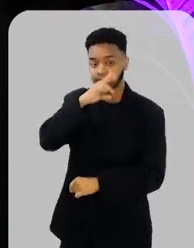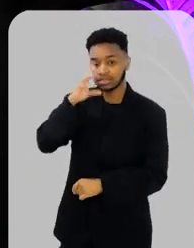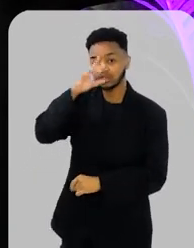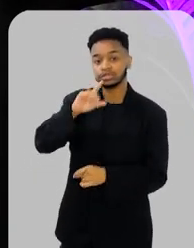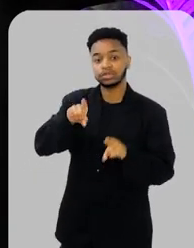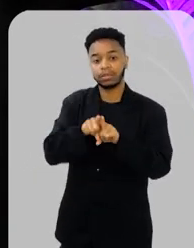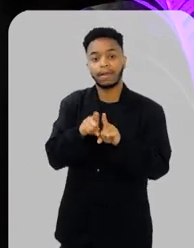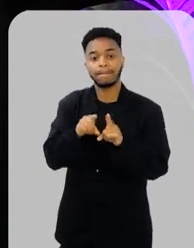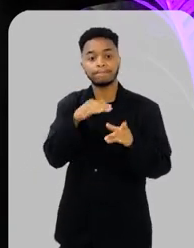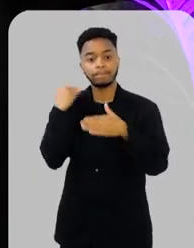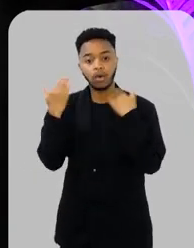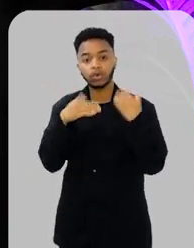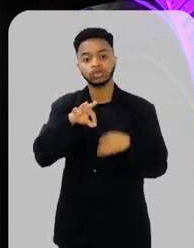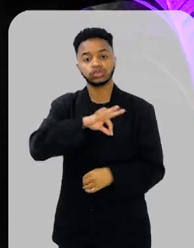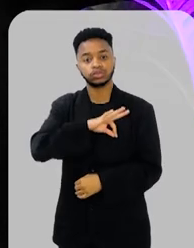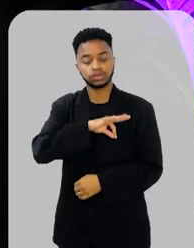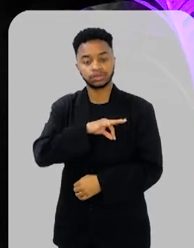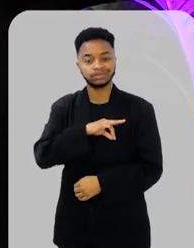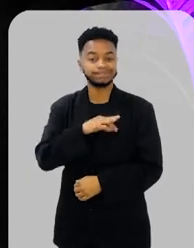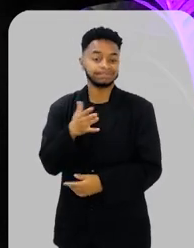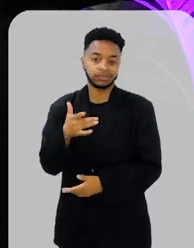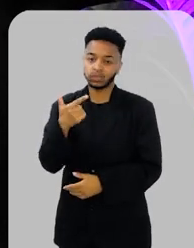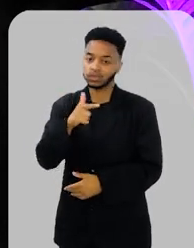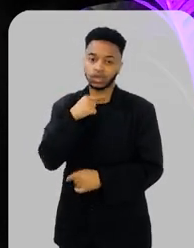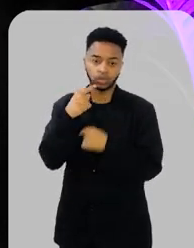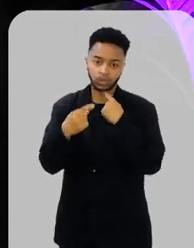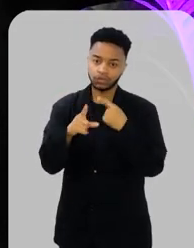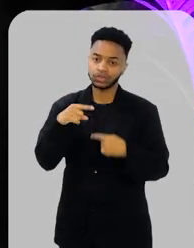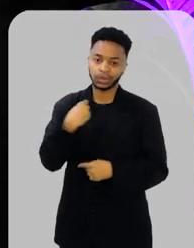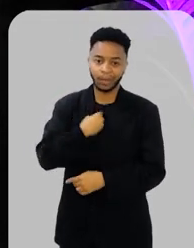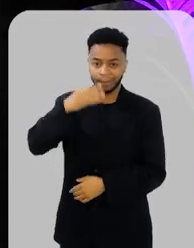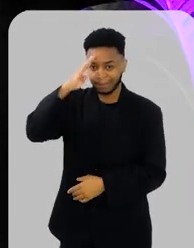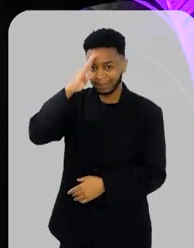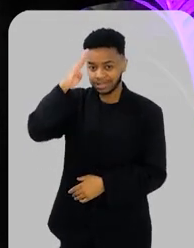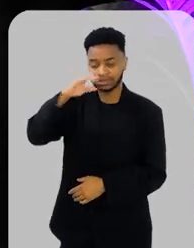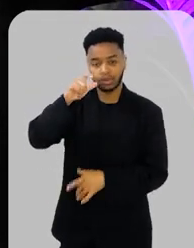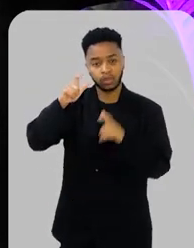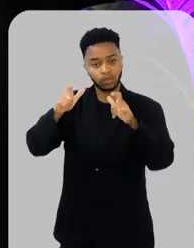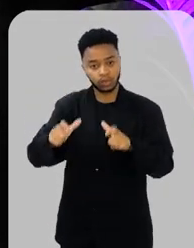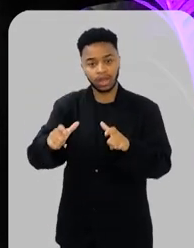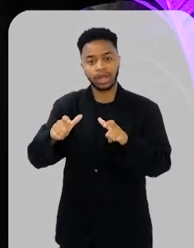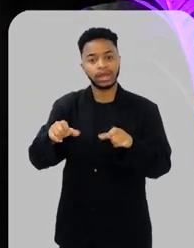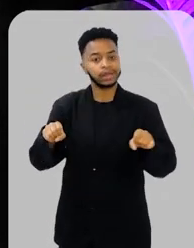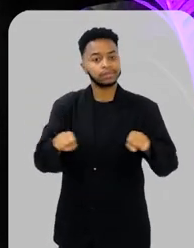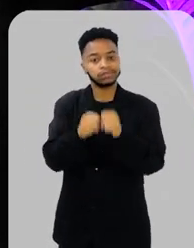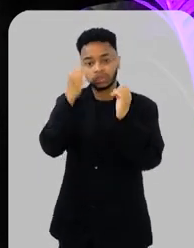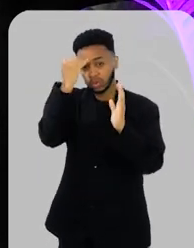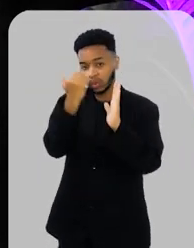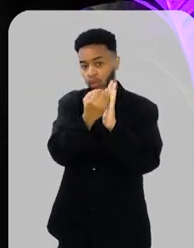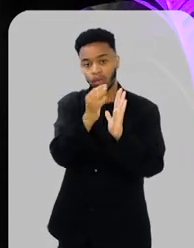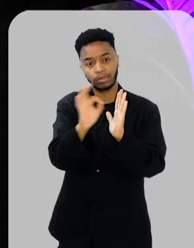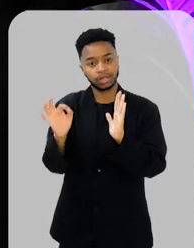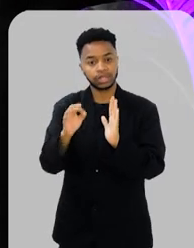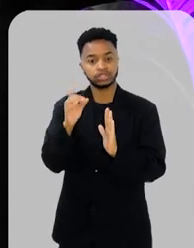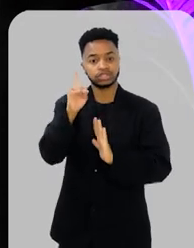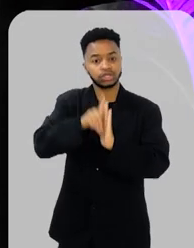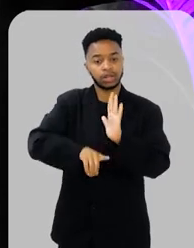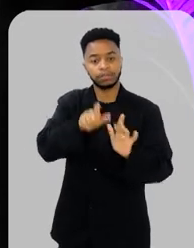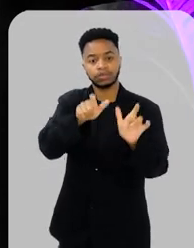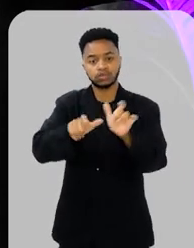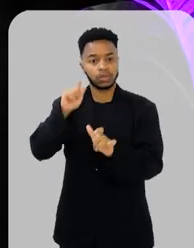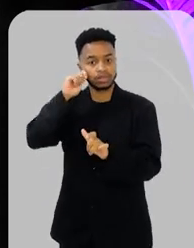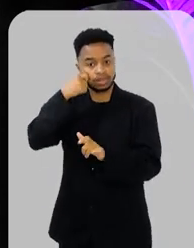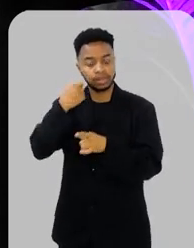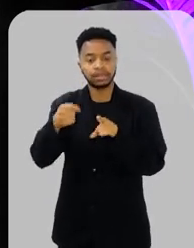falando de letalidade policial, sem dúvida alguma, a gente, infelizmente, é um dos principais laboratórios de violação dos direitos das pessoas